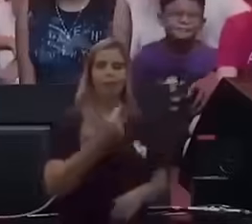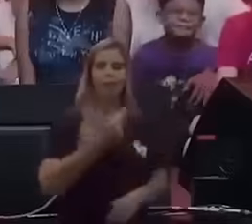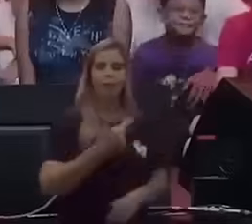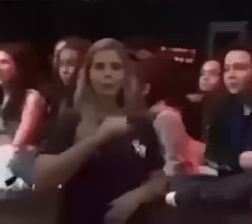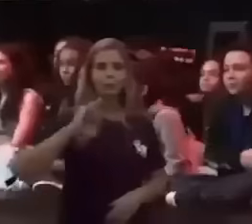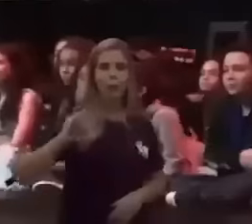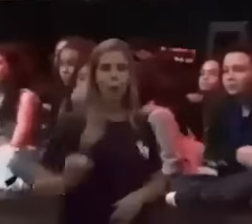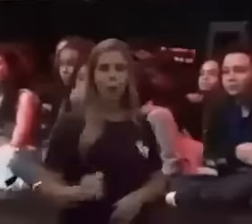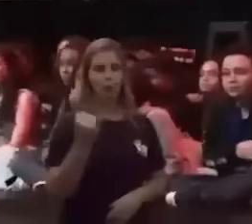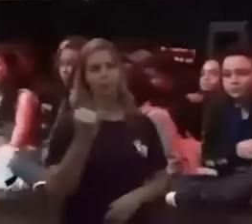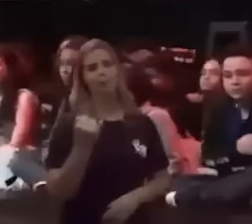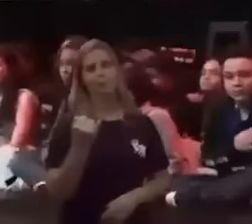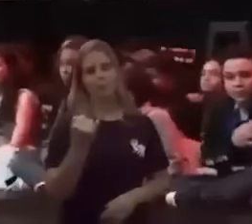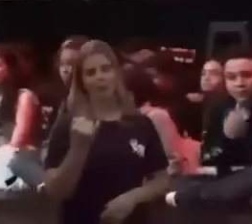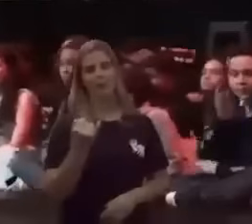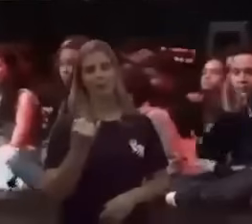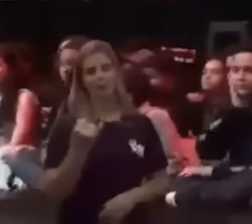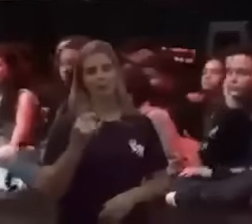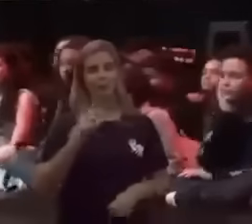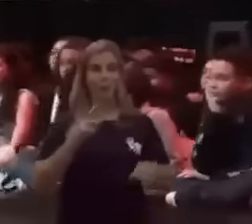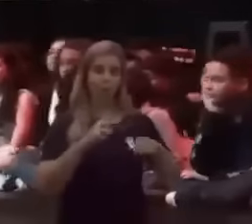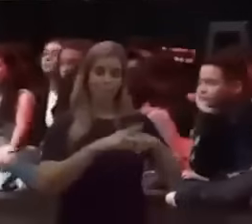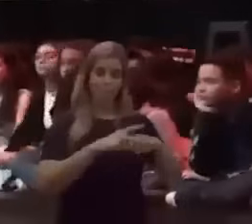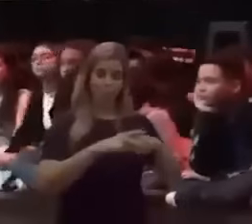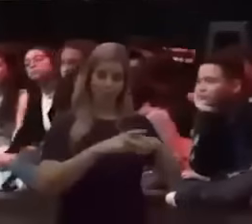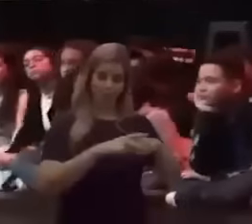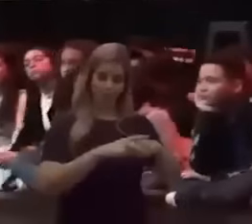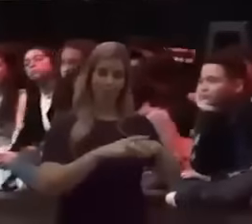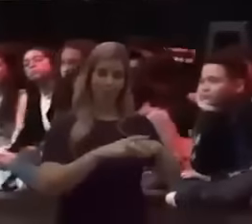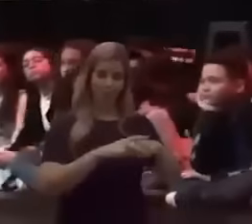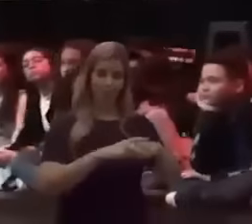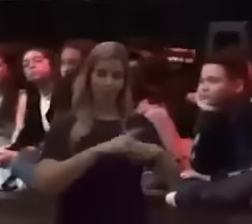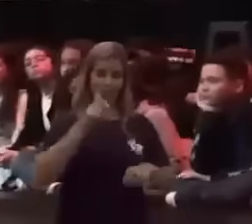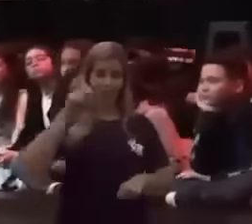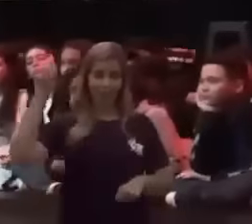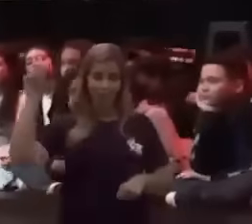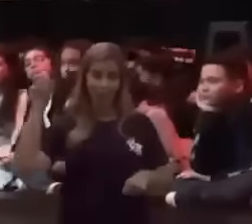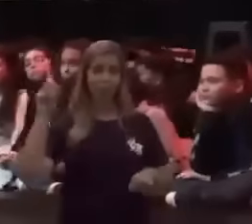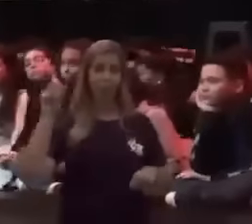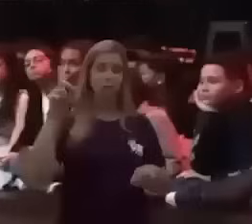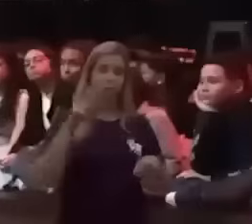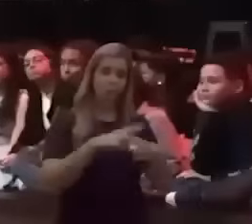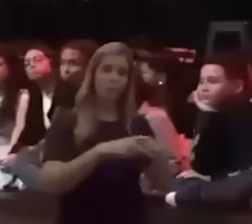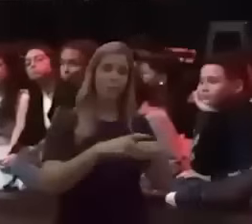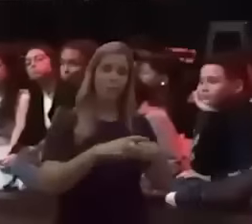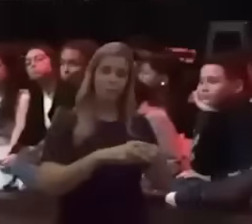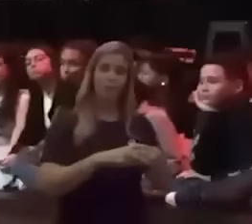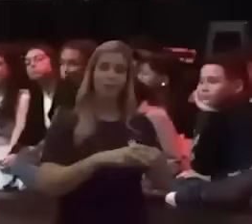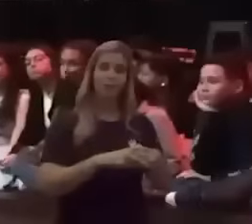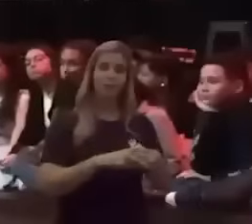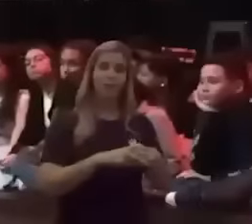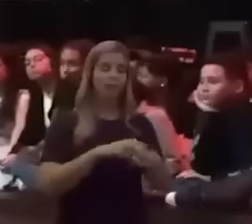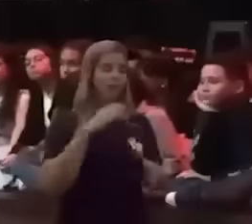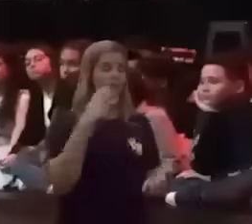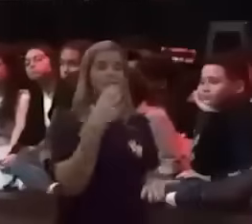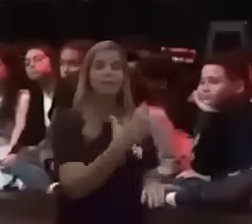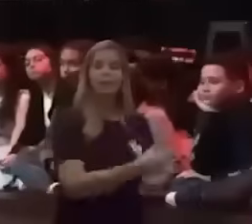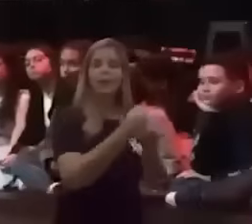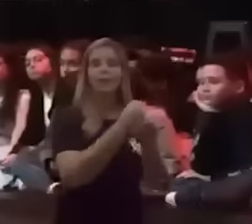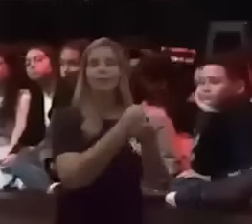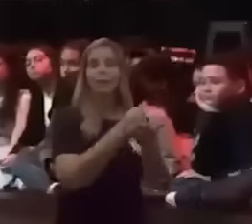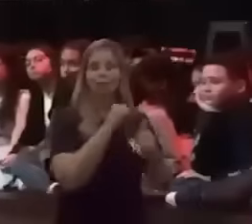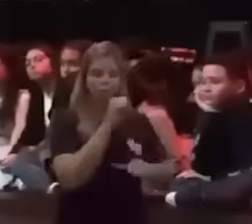oportunidade, o Deus de Pedro é o Deus que nos apanha caídos, prostrados, feridos pela vida, e